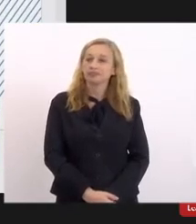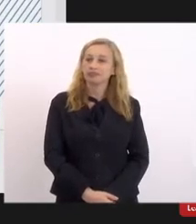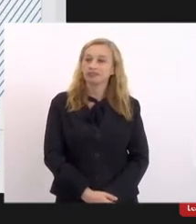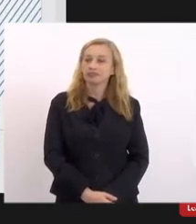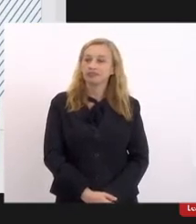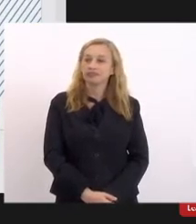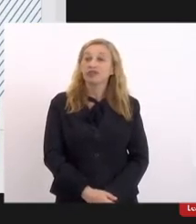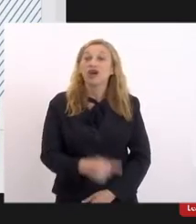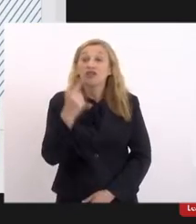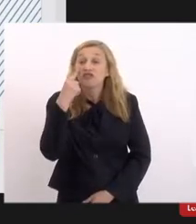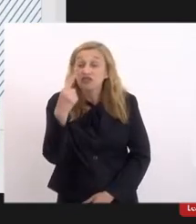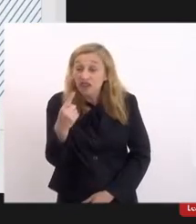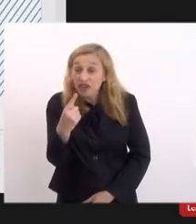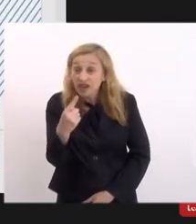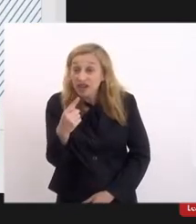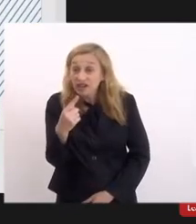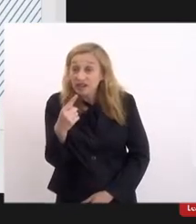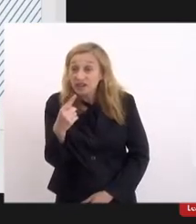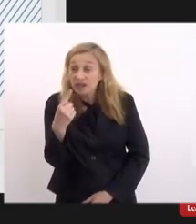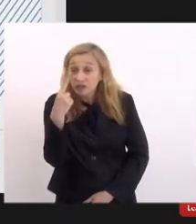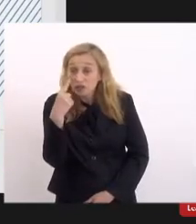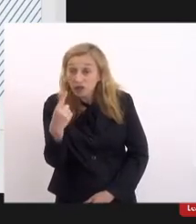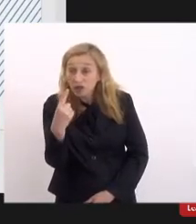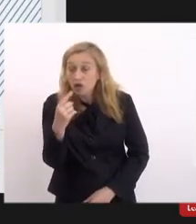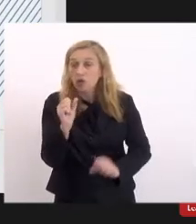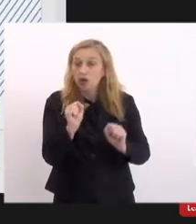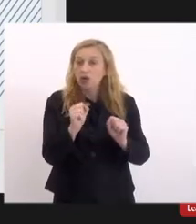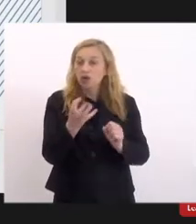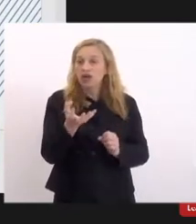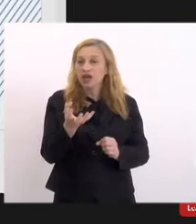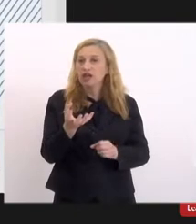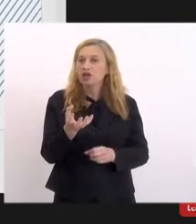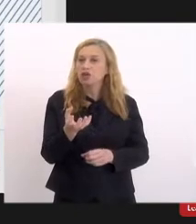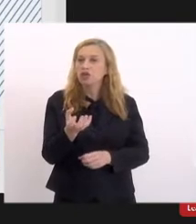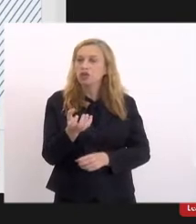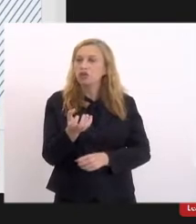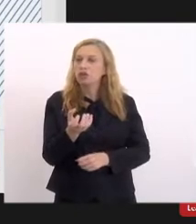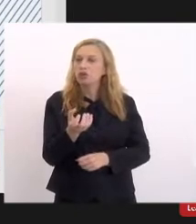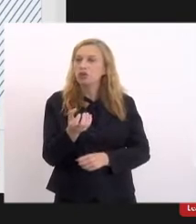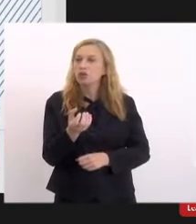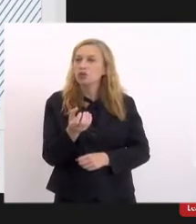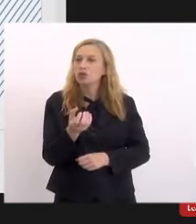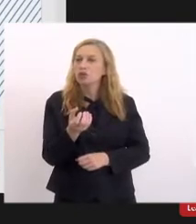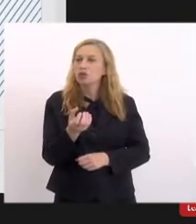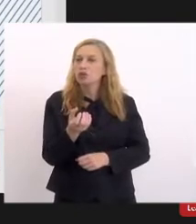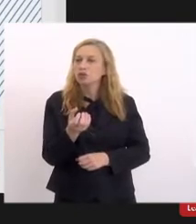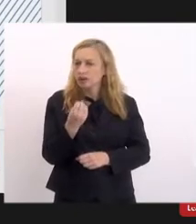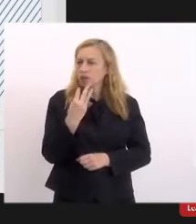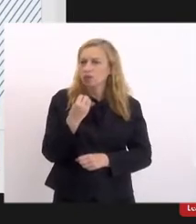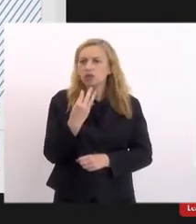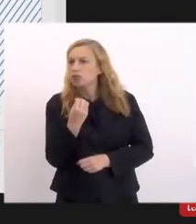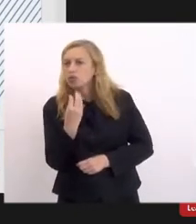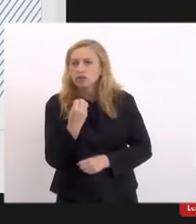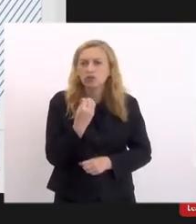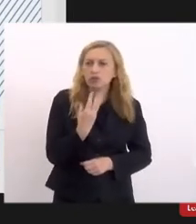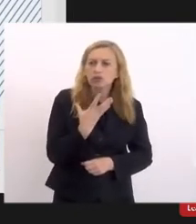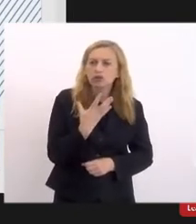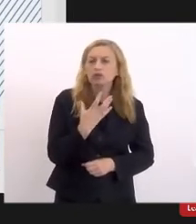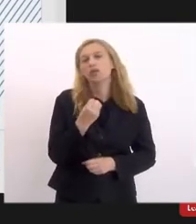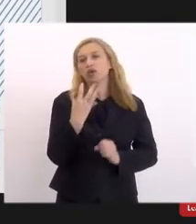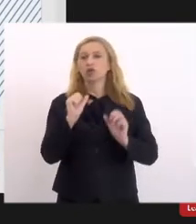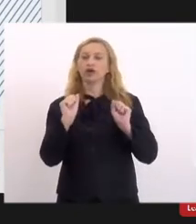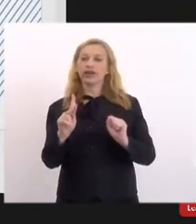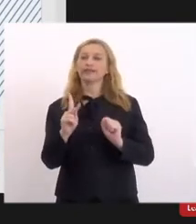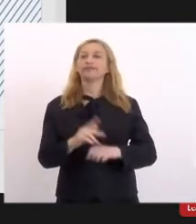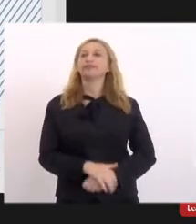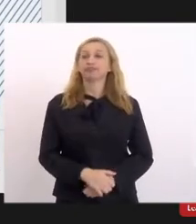Está dando para ver assim? Eu posso, ou querem que eu aumente o... Tá bom. Tá bom? Bom,